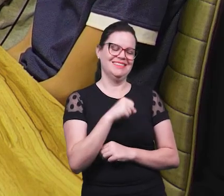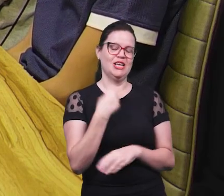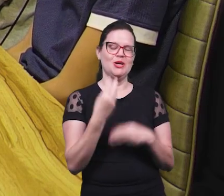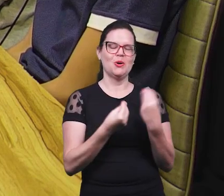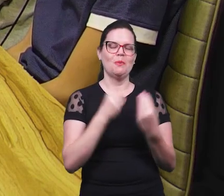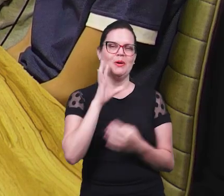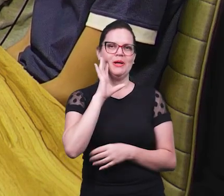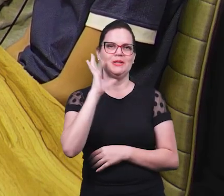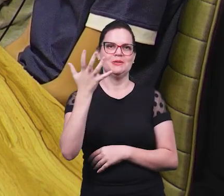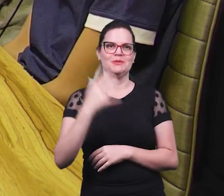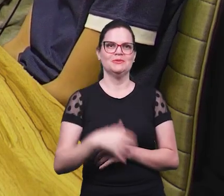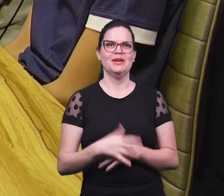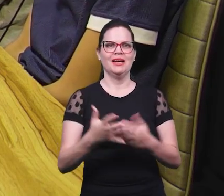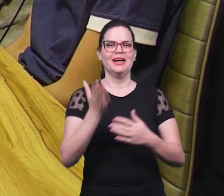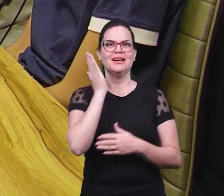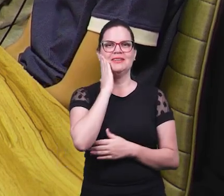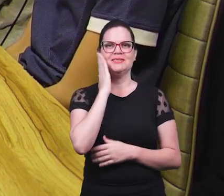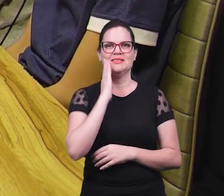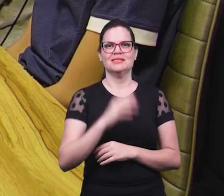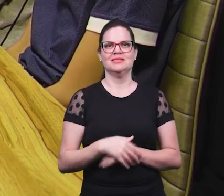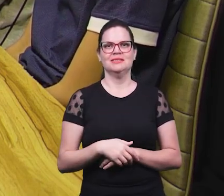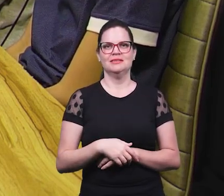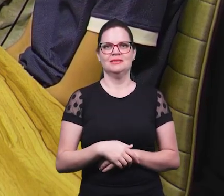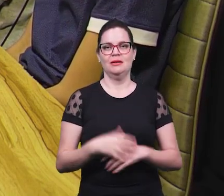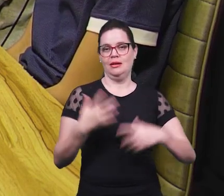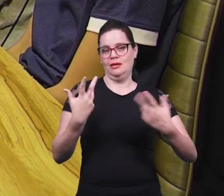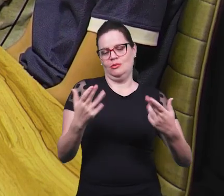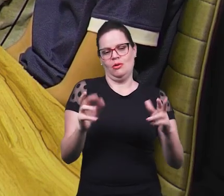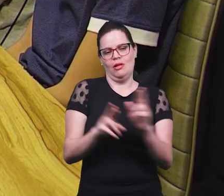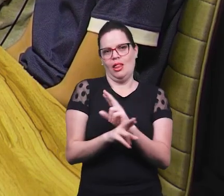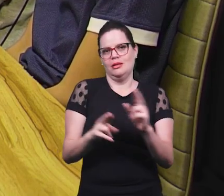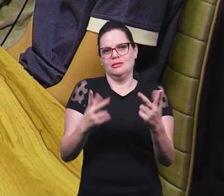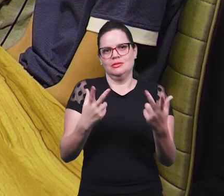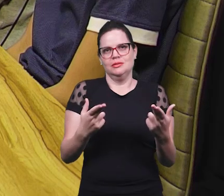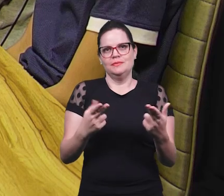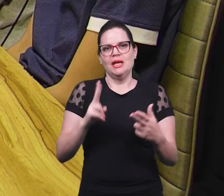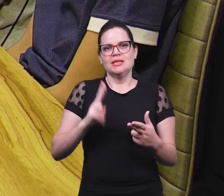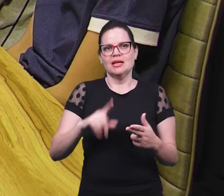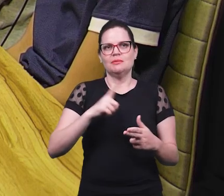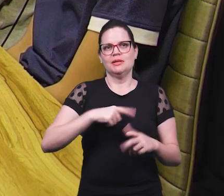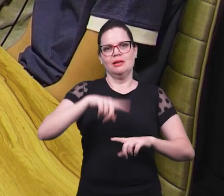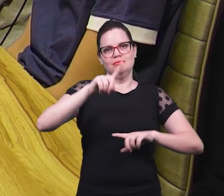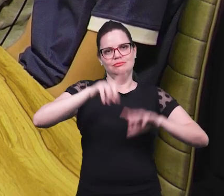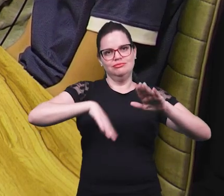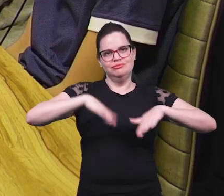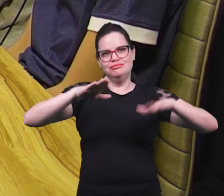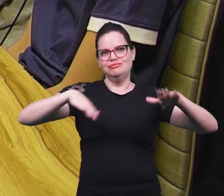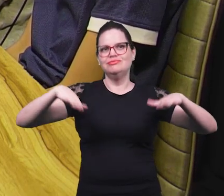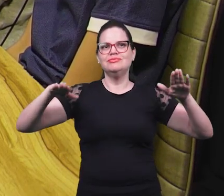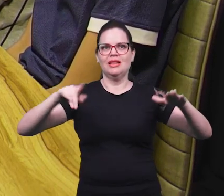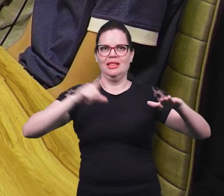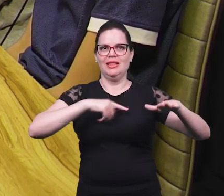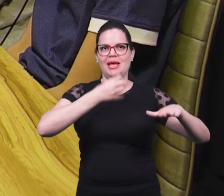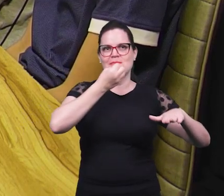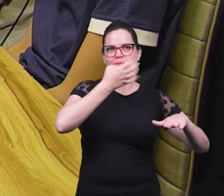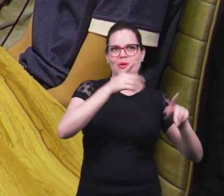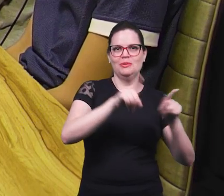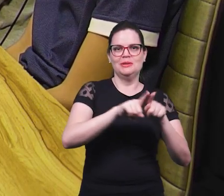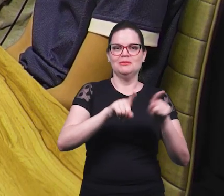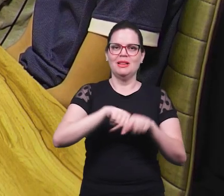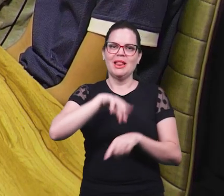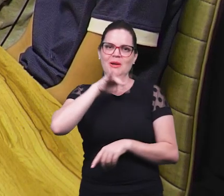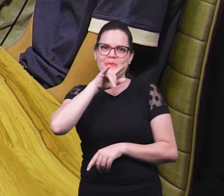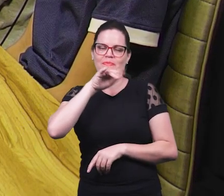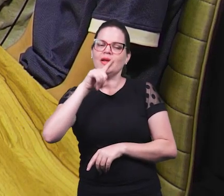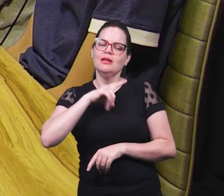resolvido? Queremos saber também. Como em toda relação, né? Sempre tem os altos e baixos. Então, tem a parte onde